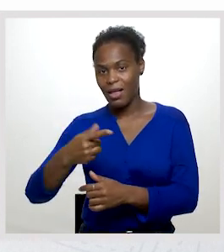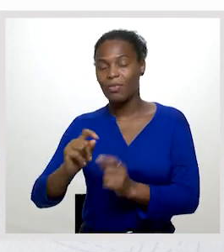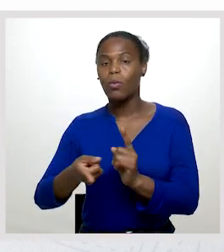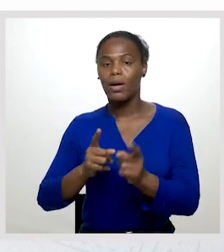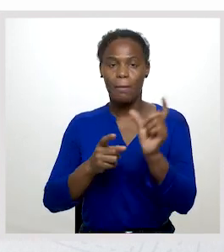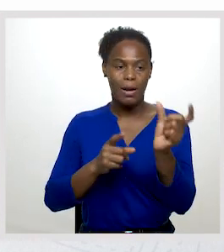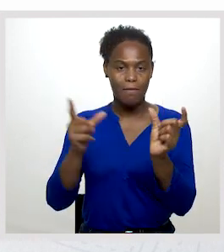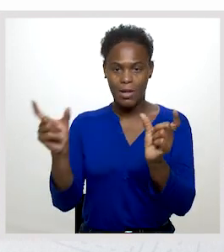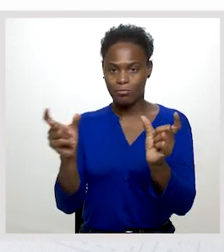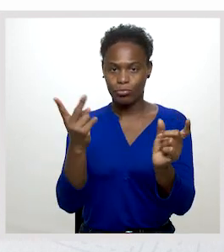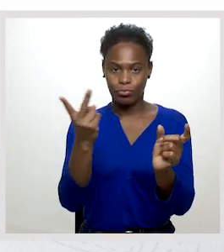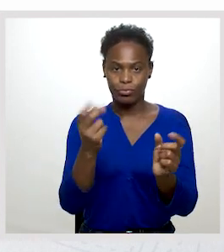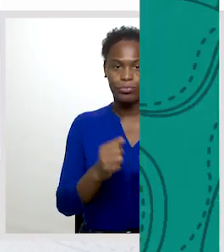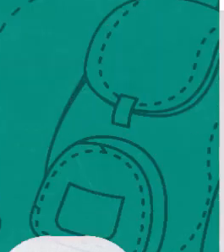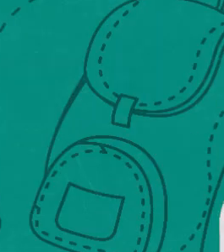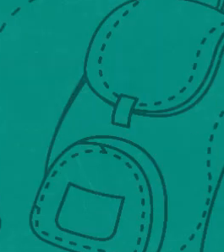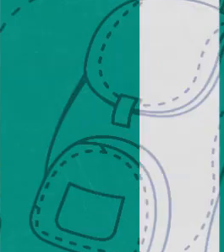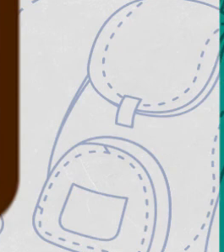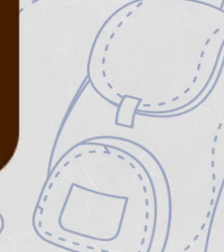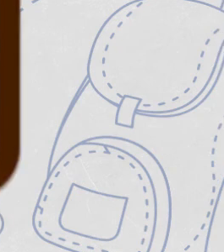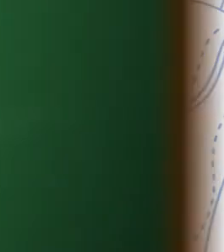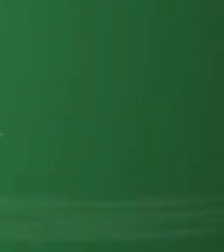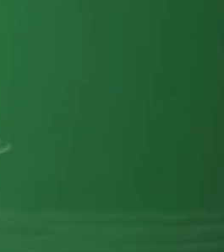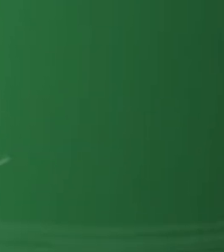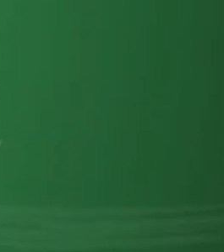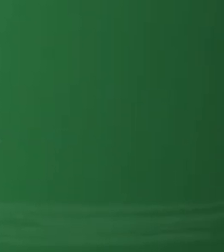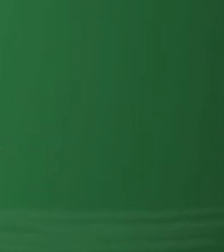2 palavras.